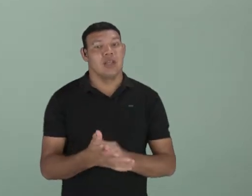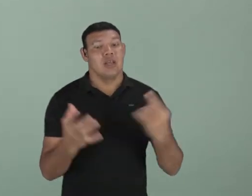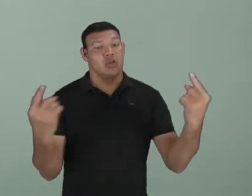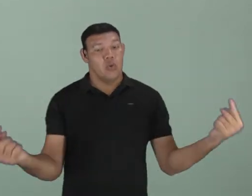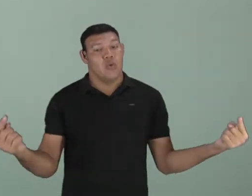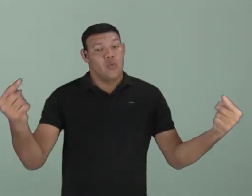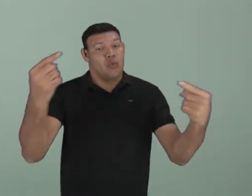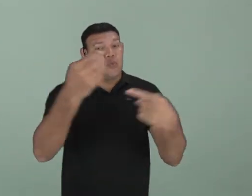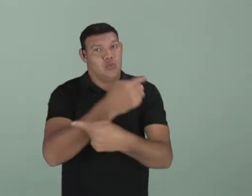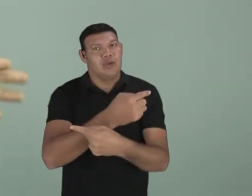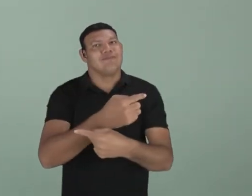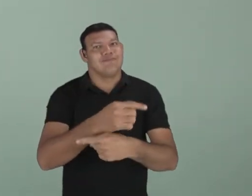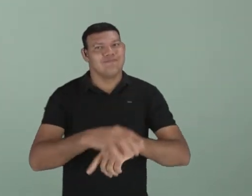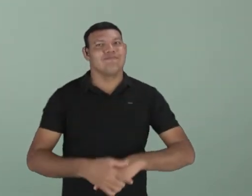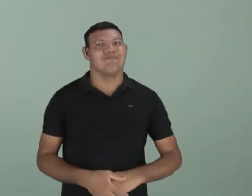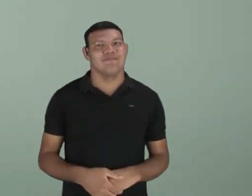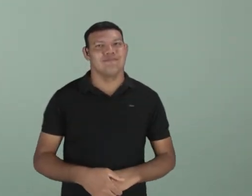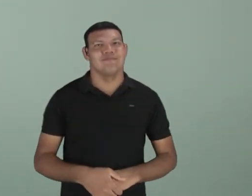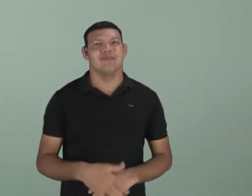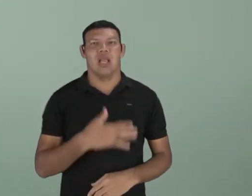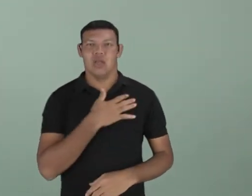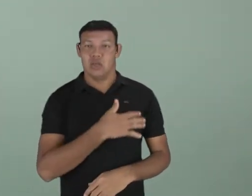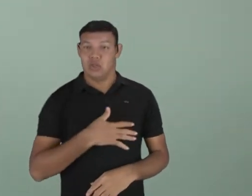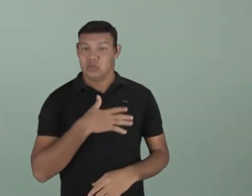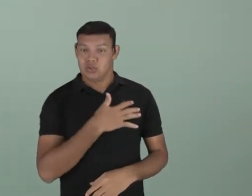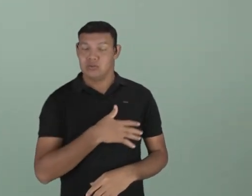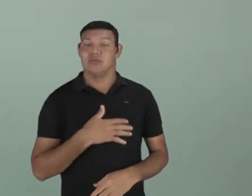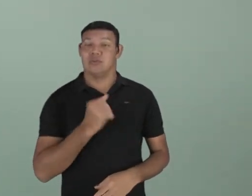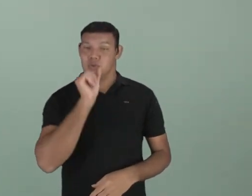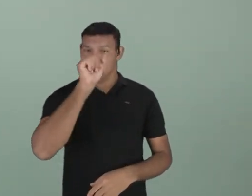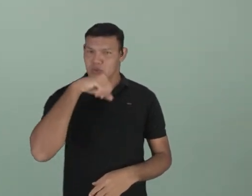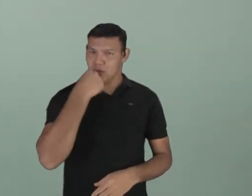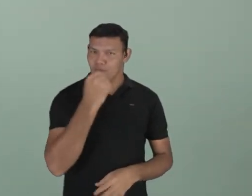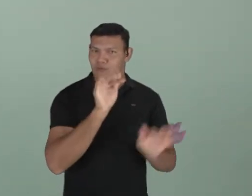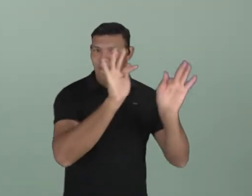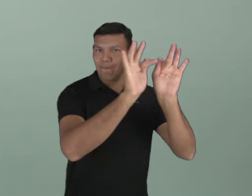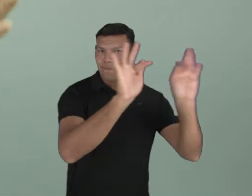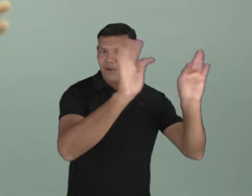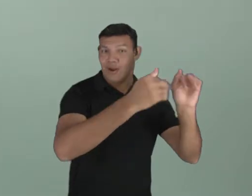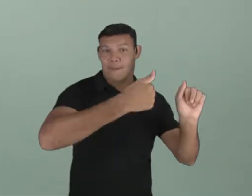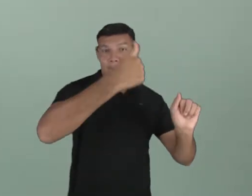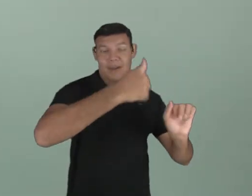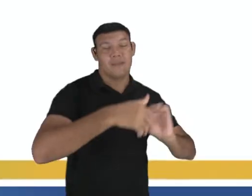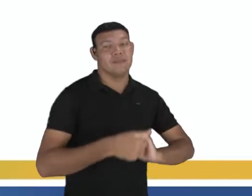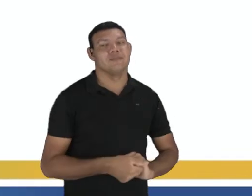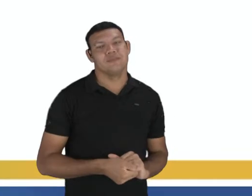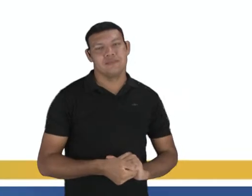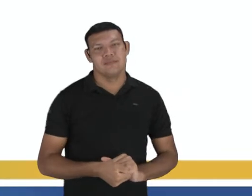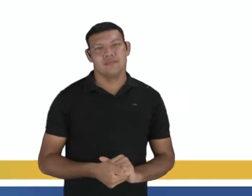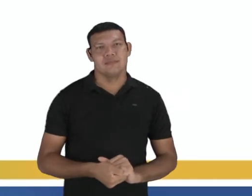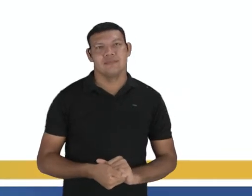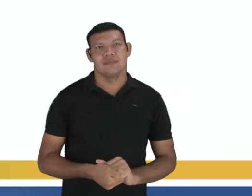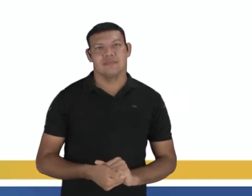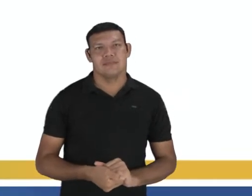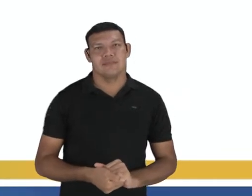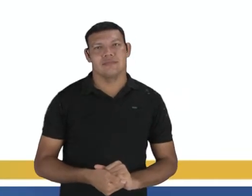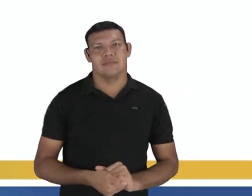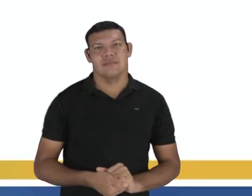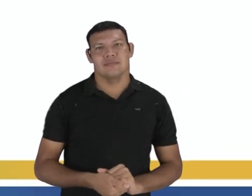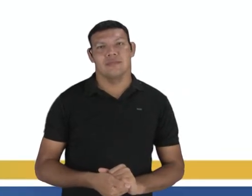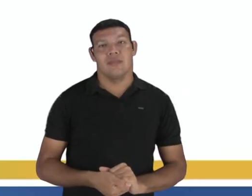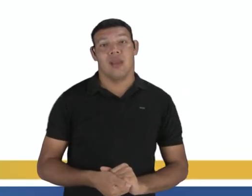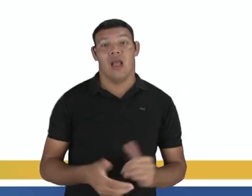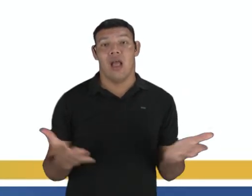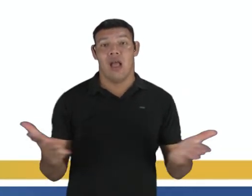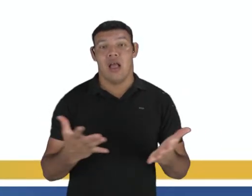primeira frase. Eu gosto de sorvete. Nosso primeiro enunciado aí, correto? Eu gosto de sorvete. Aí ele